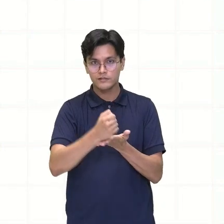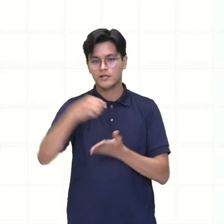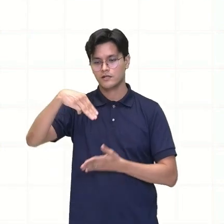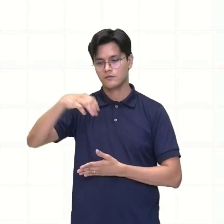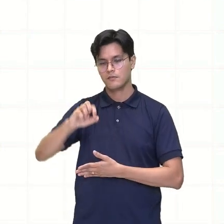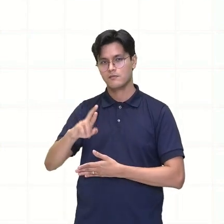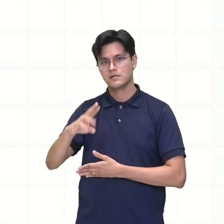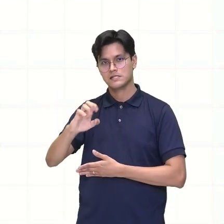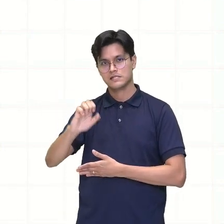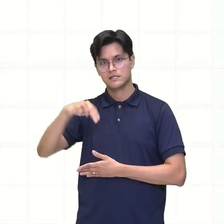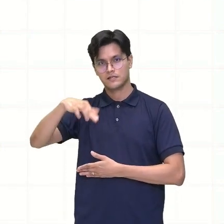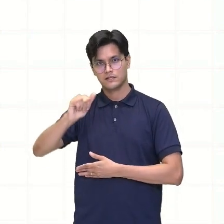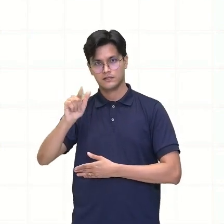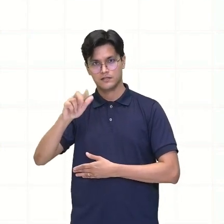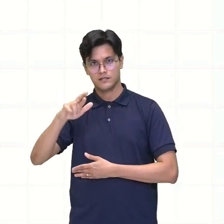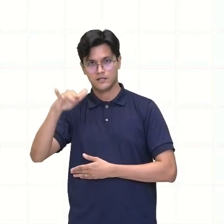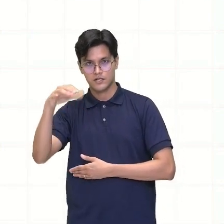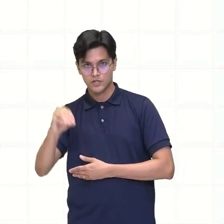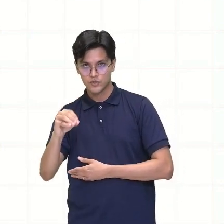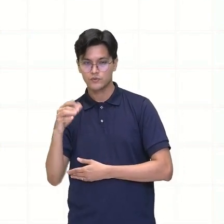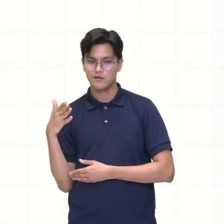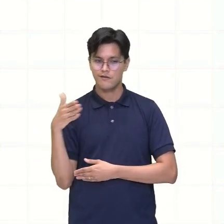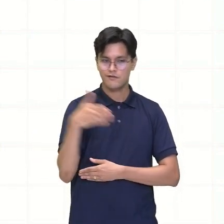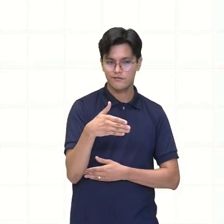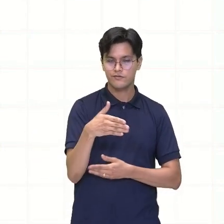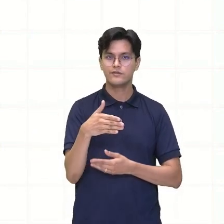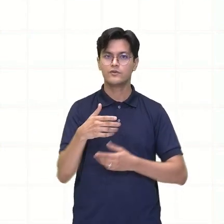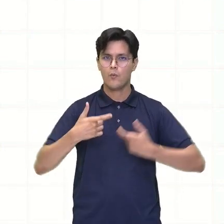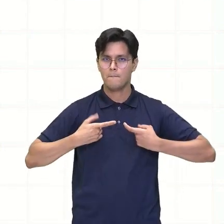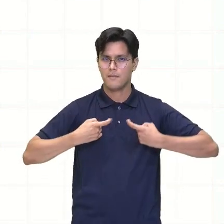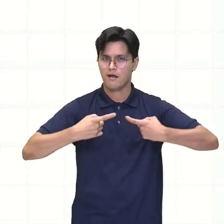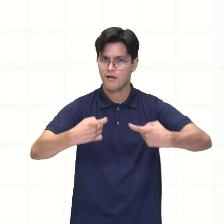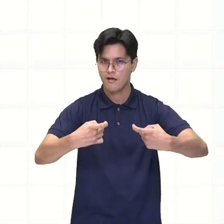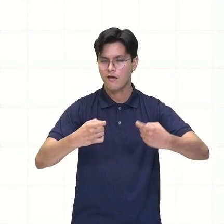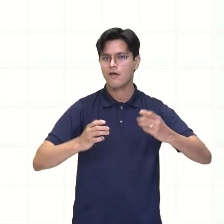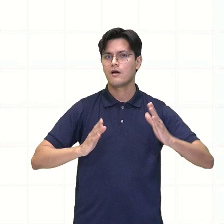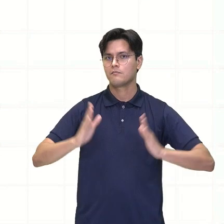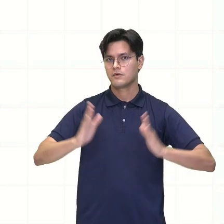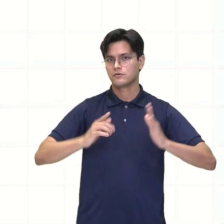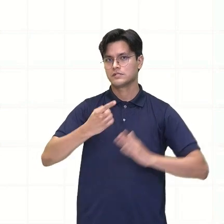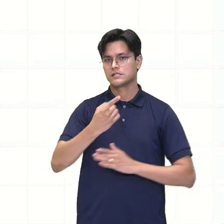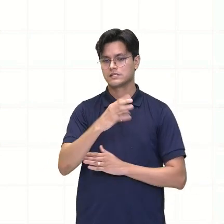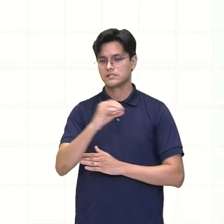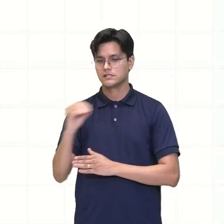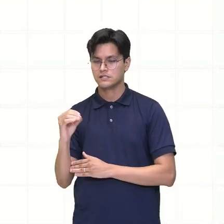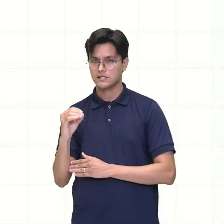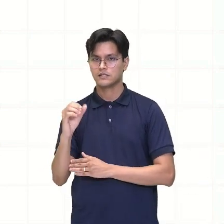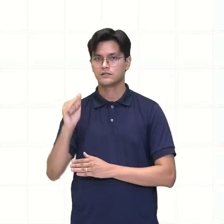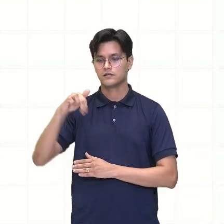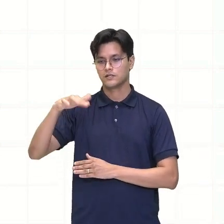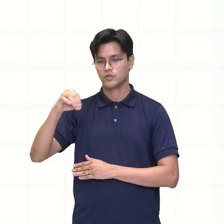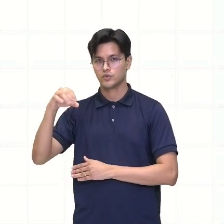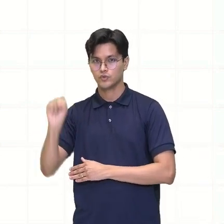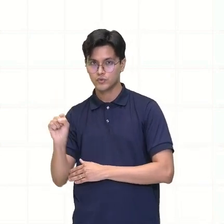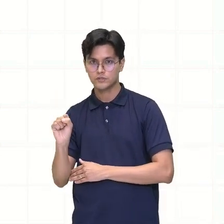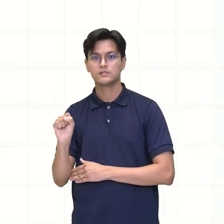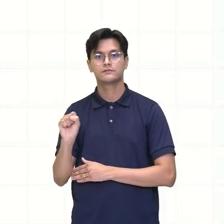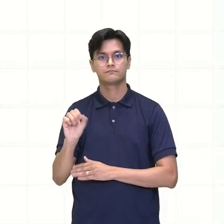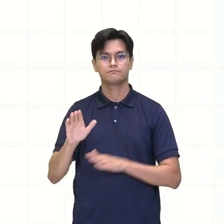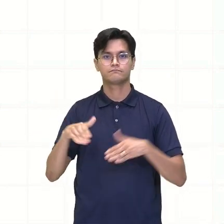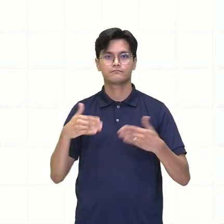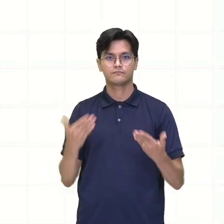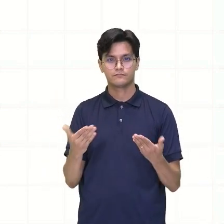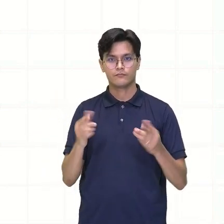na Batalha de Brignais, na Guerra dos 100 Anos. Então, quem eram esses mercenários?